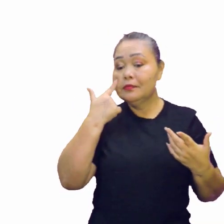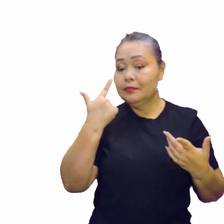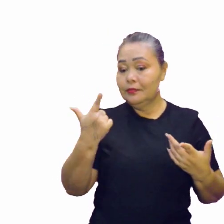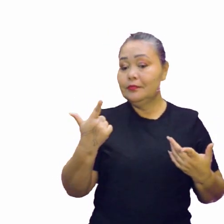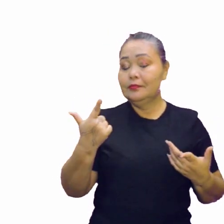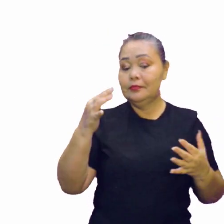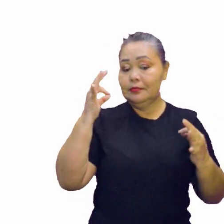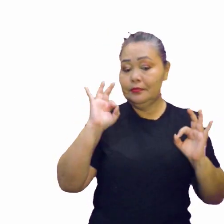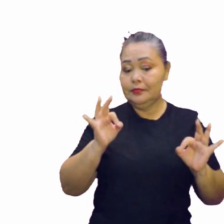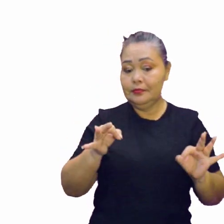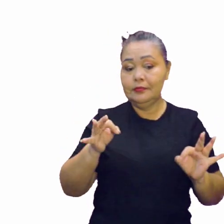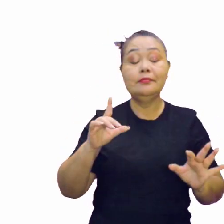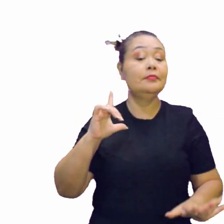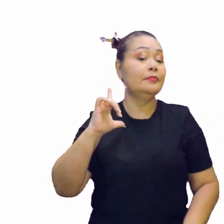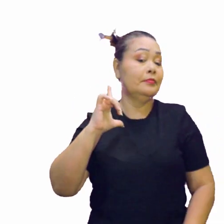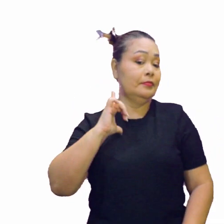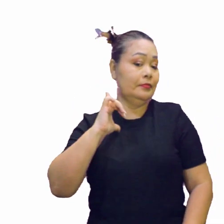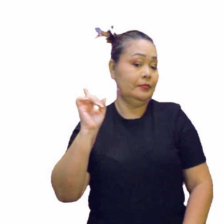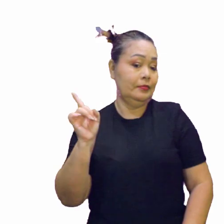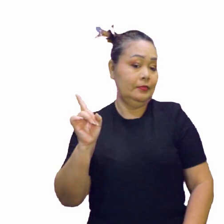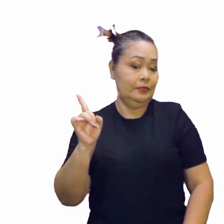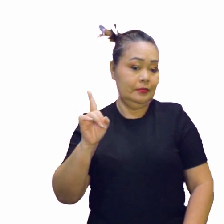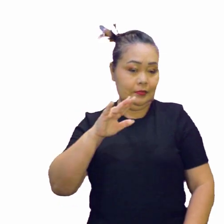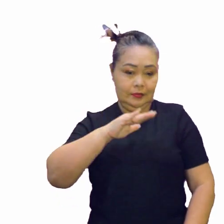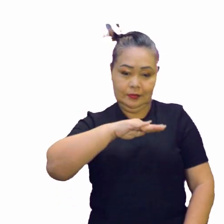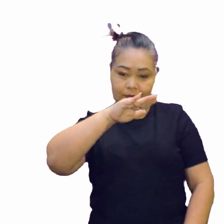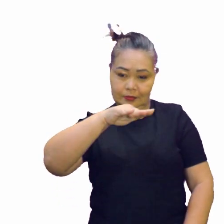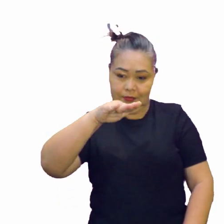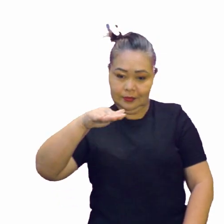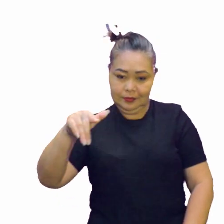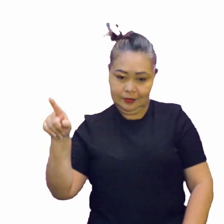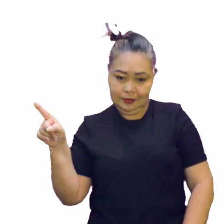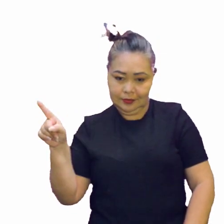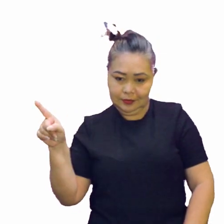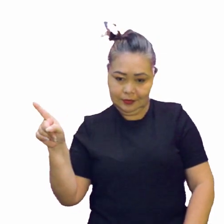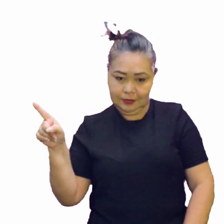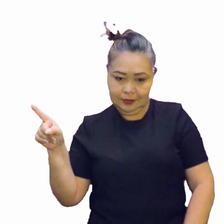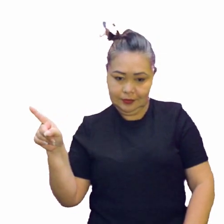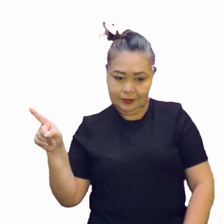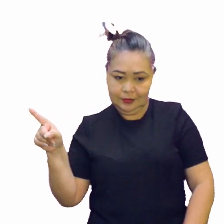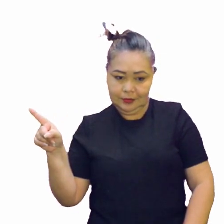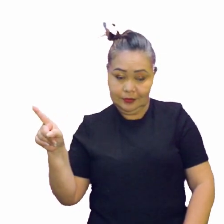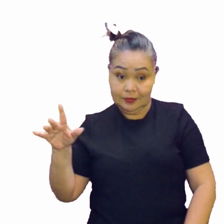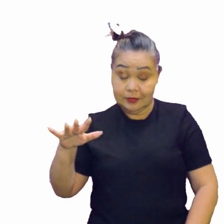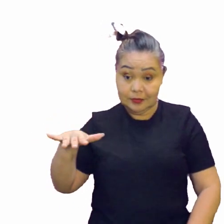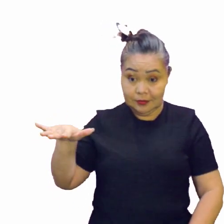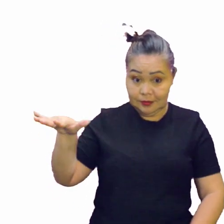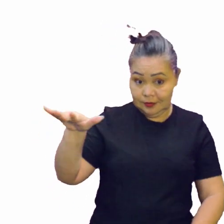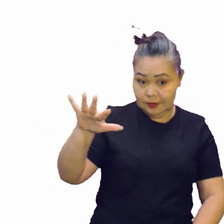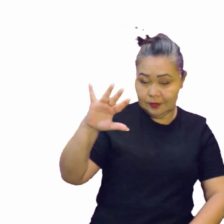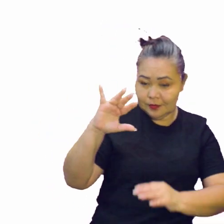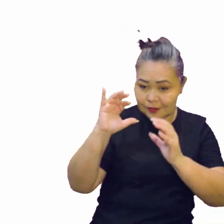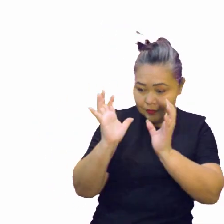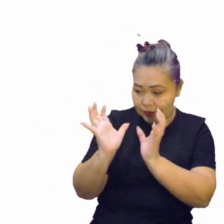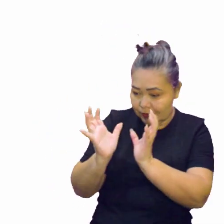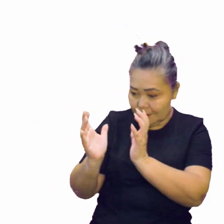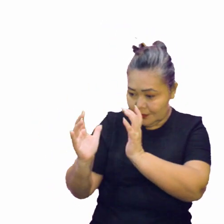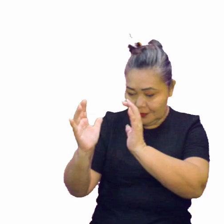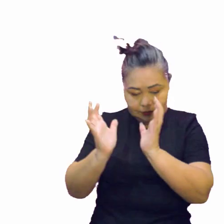Tem essas aqui, ó. Nós temos que ver, ó. Isso aqui, pessoal, é uma estratificação,